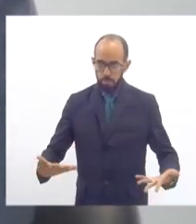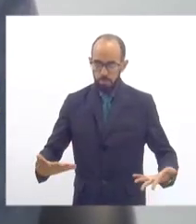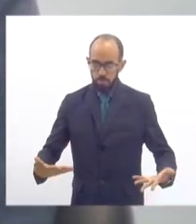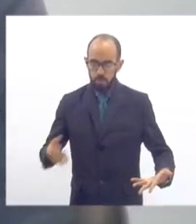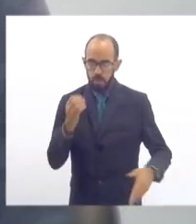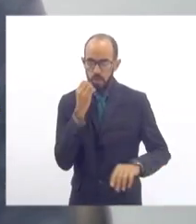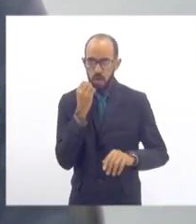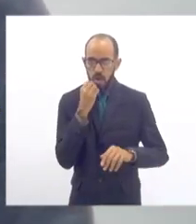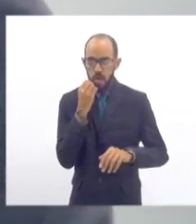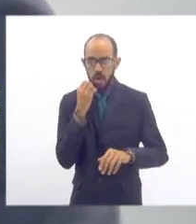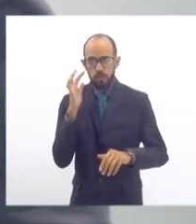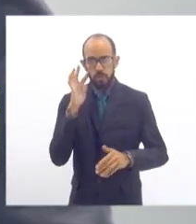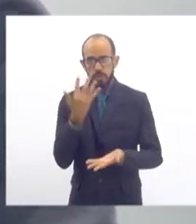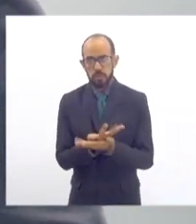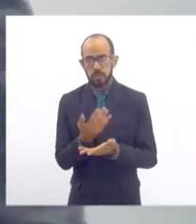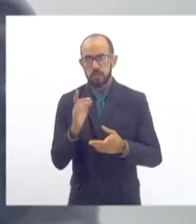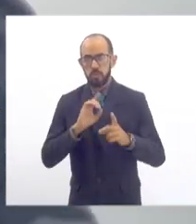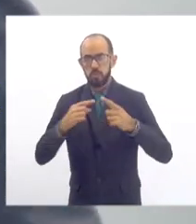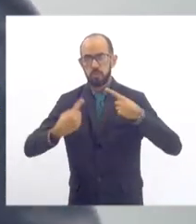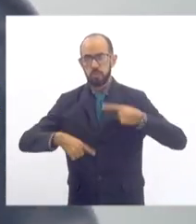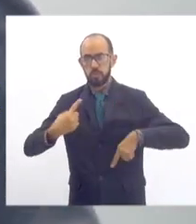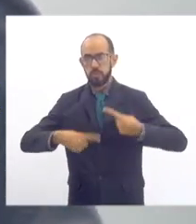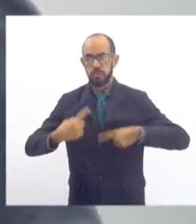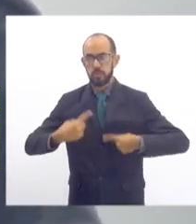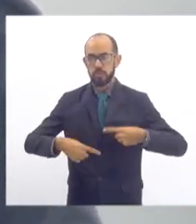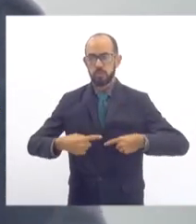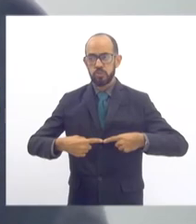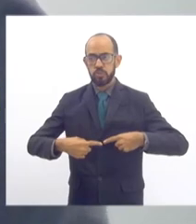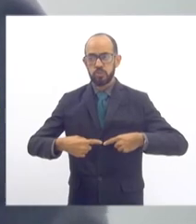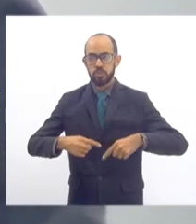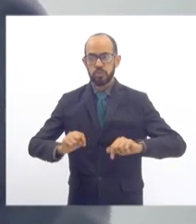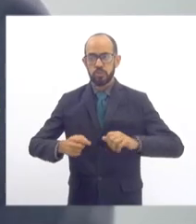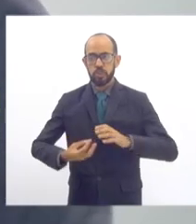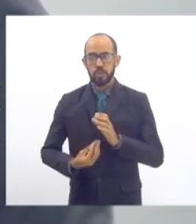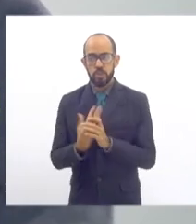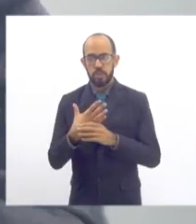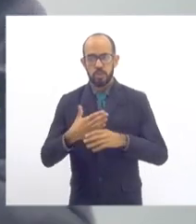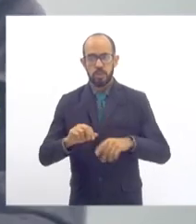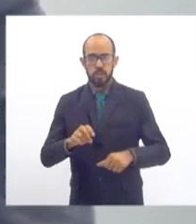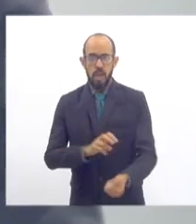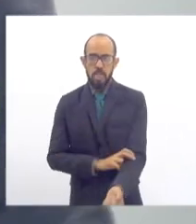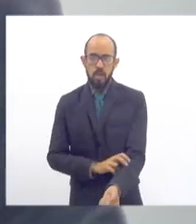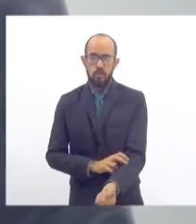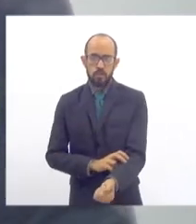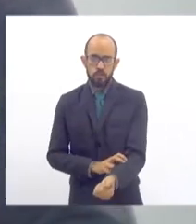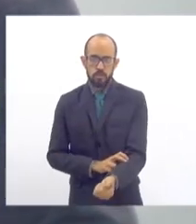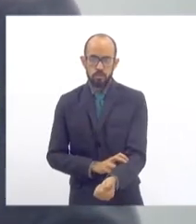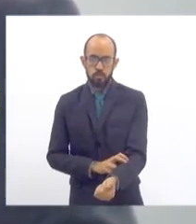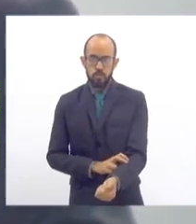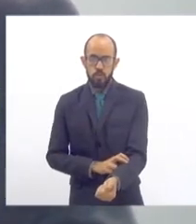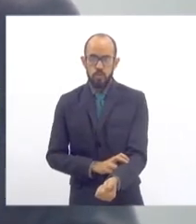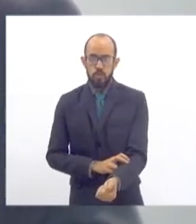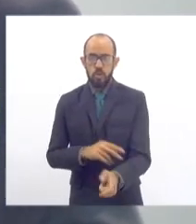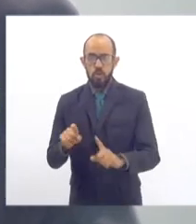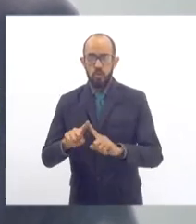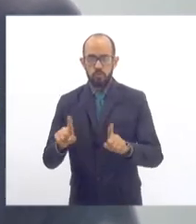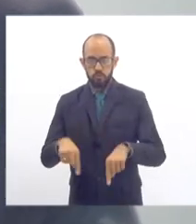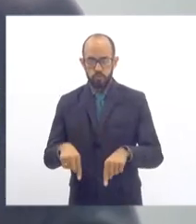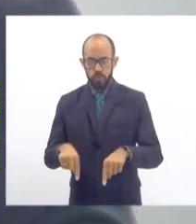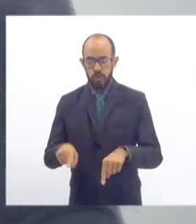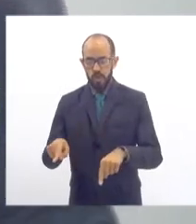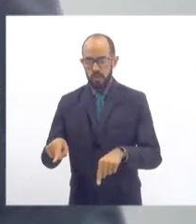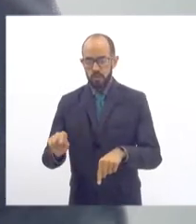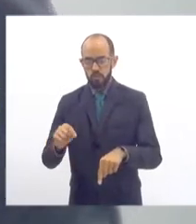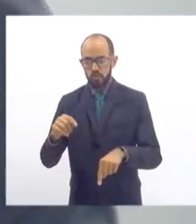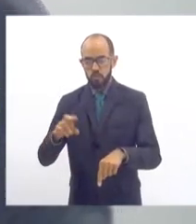obviamente são decisões políticas que vão elevar a panela de pressão, porque, em última instância, o servidor que está lá, o usuário que está nas agências antigas,